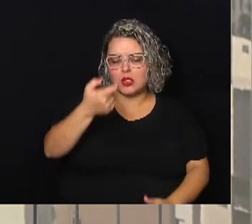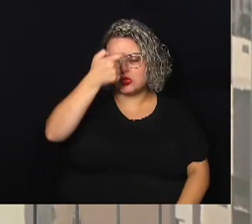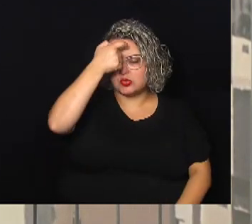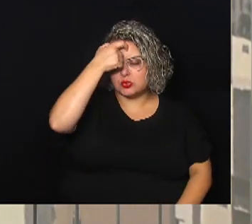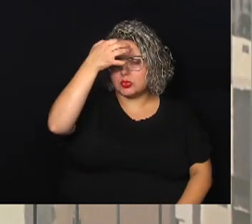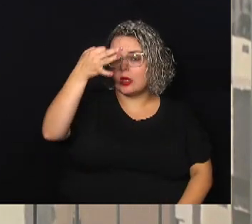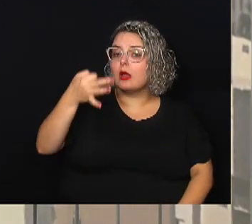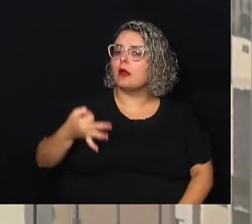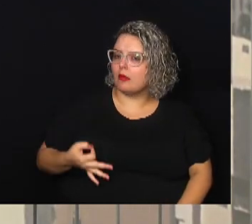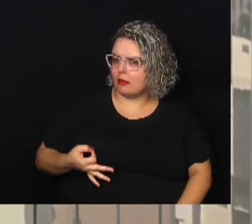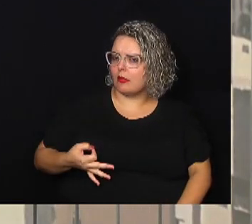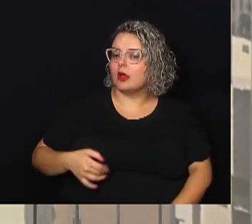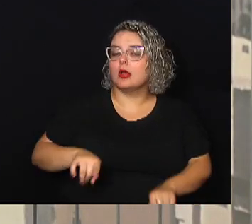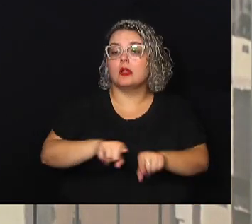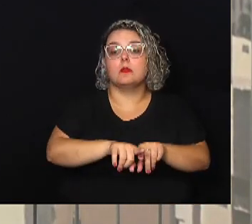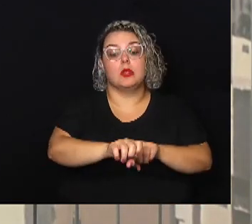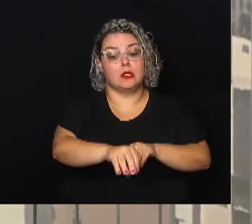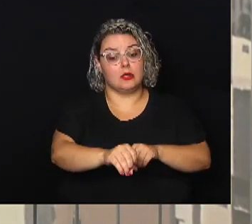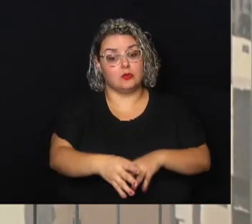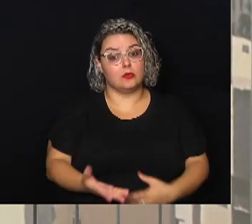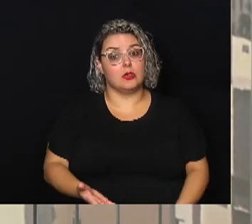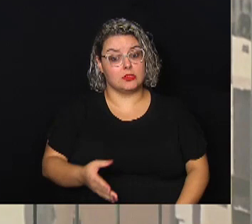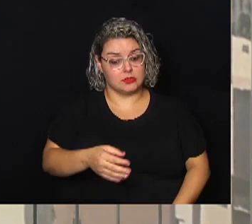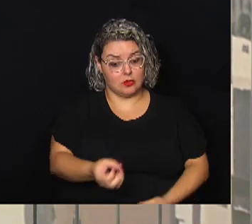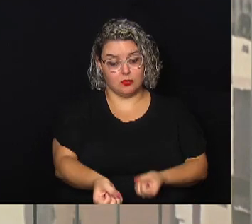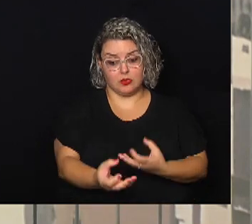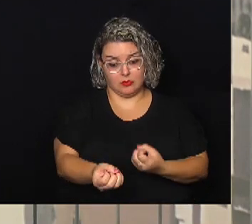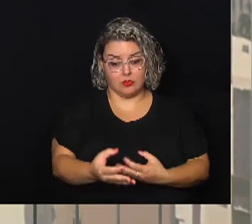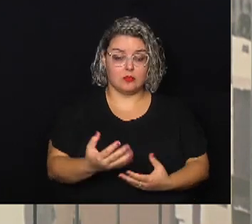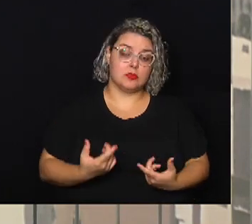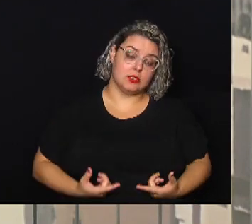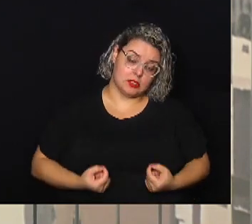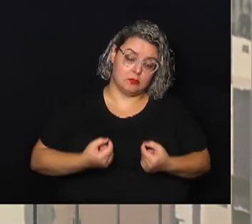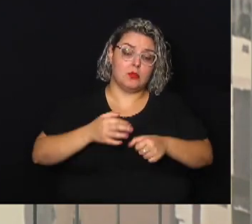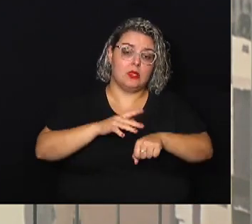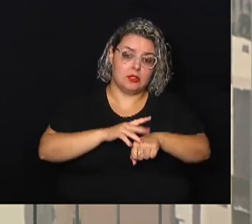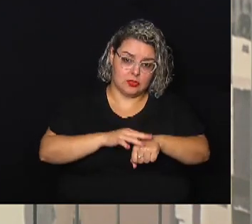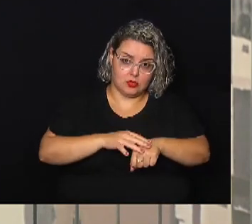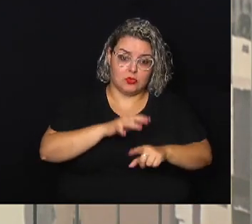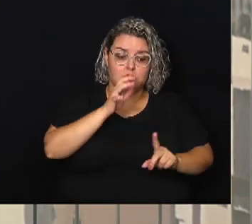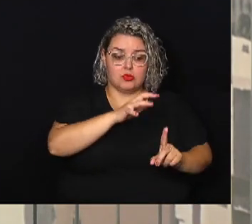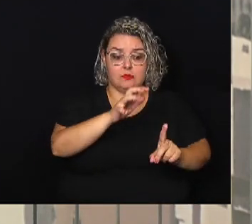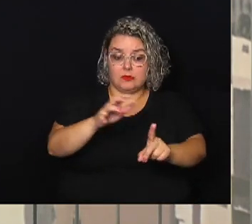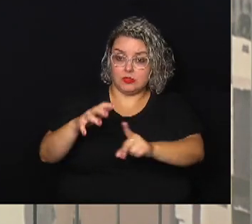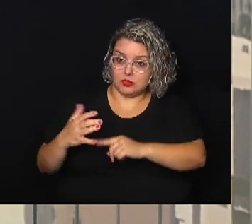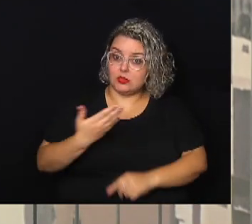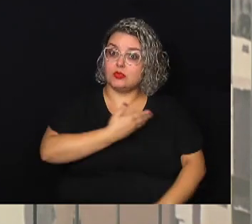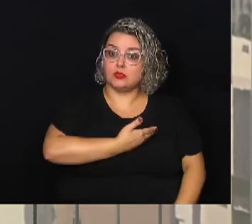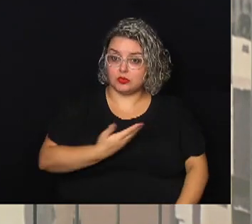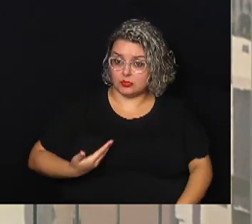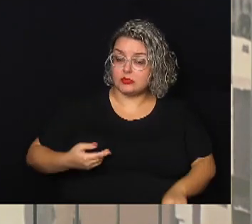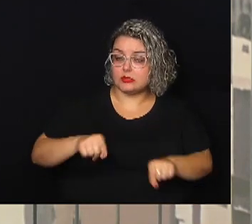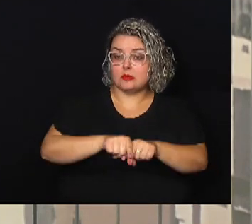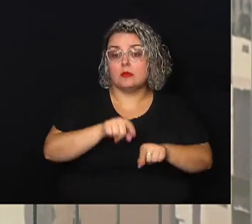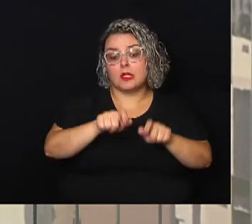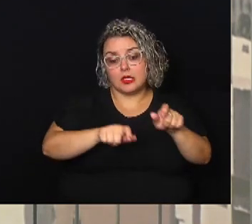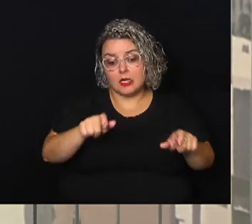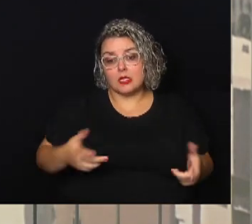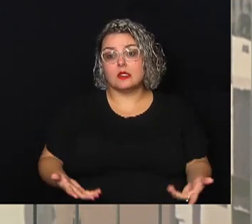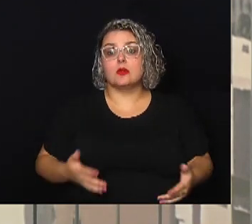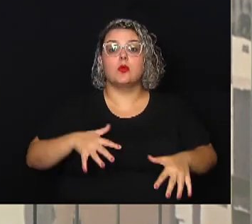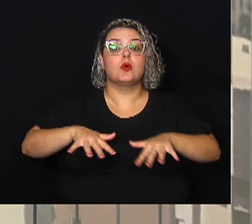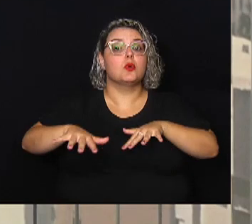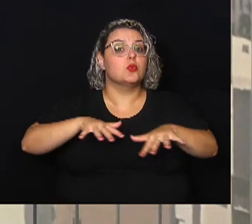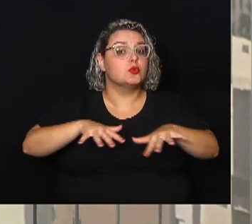e também a educação mundial sobre essa doença, além, claro, de influenciar os governos também e os indivíduos que se mobilizem